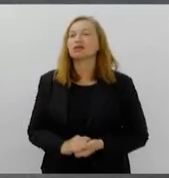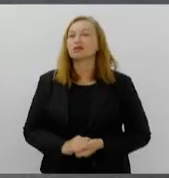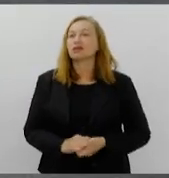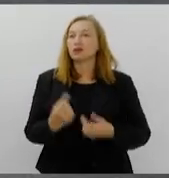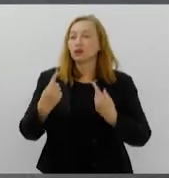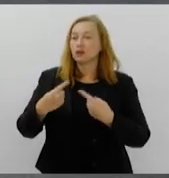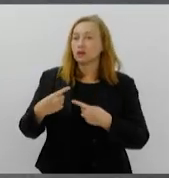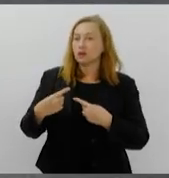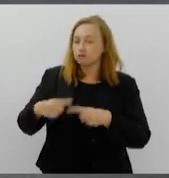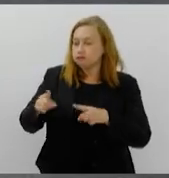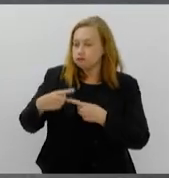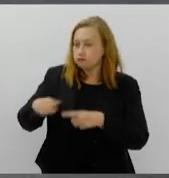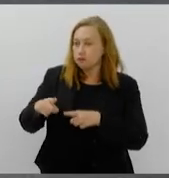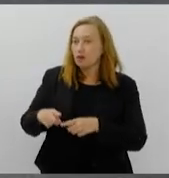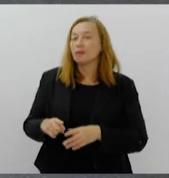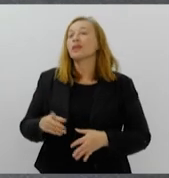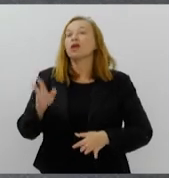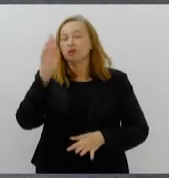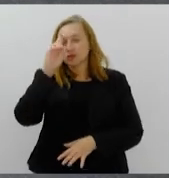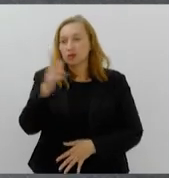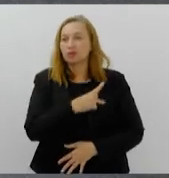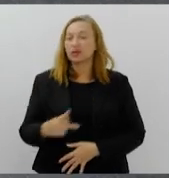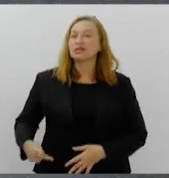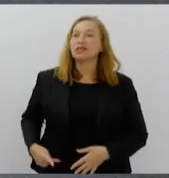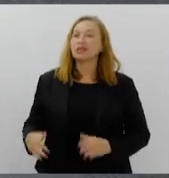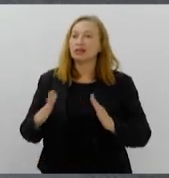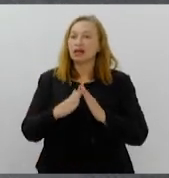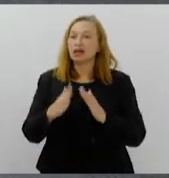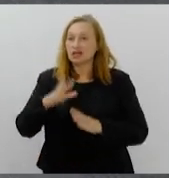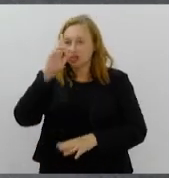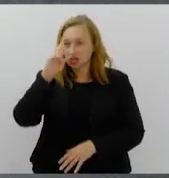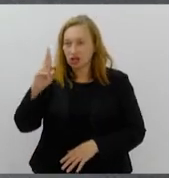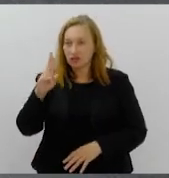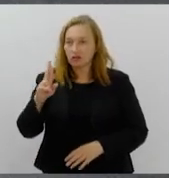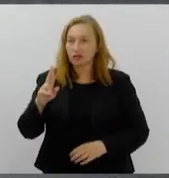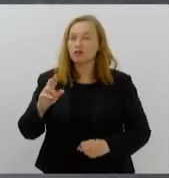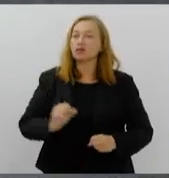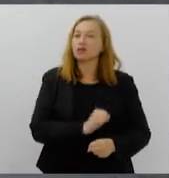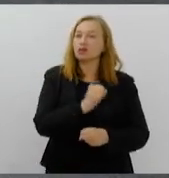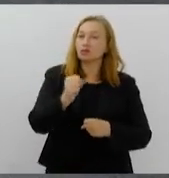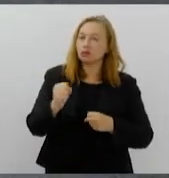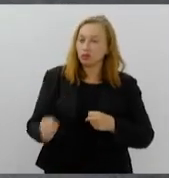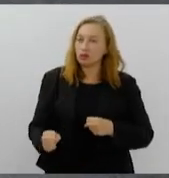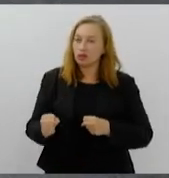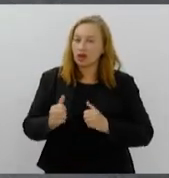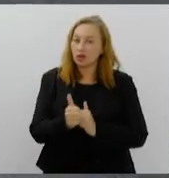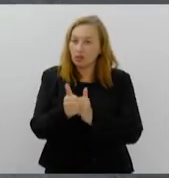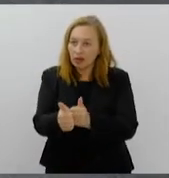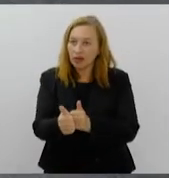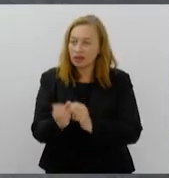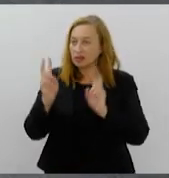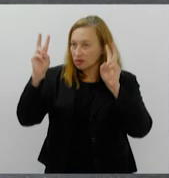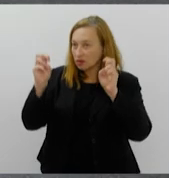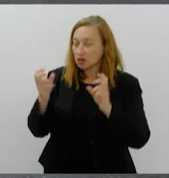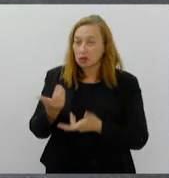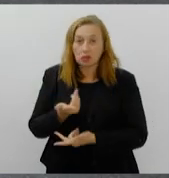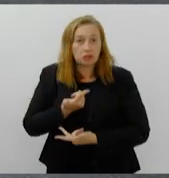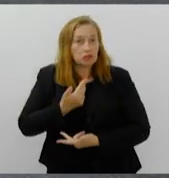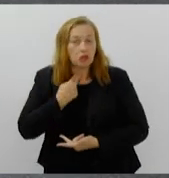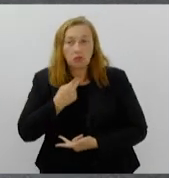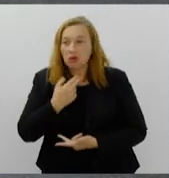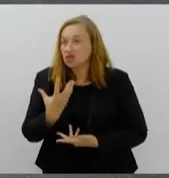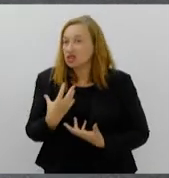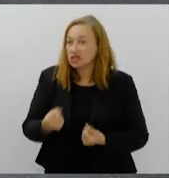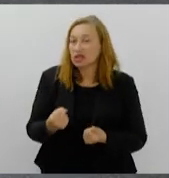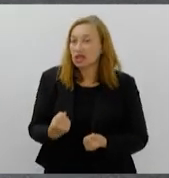Importante, Vossa Excelência, como presidente da Casa, como chefe desse poder, acompanhar essa situação, que não dá para aceitar que nenhum parlamentar tenha